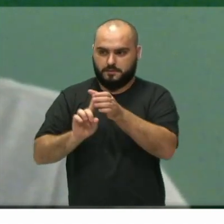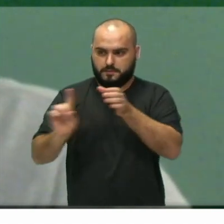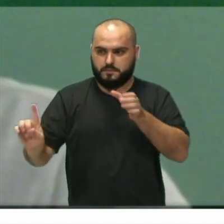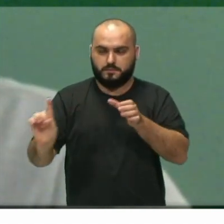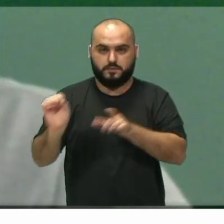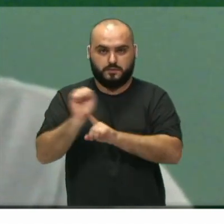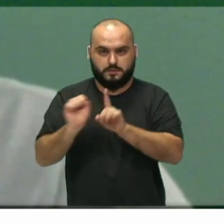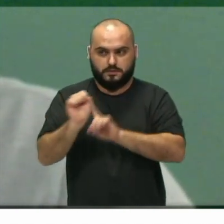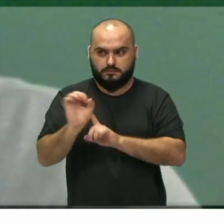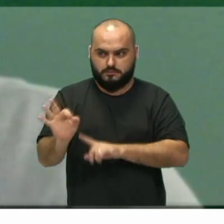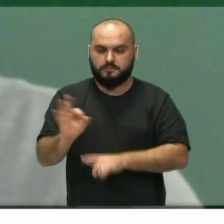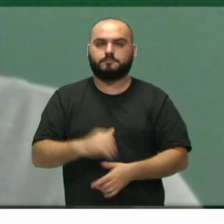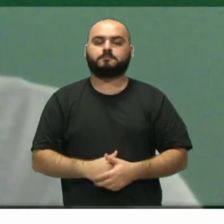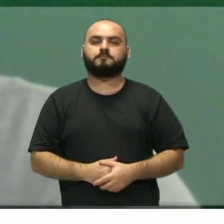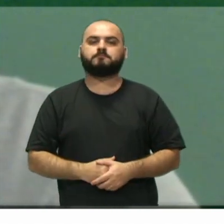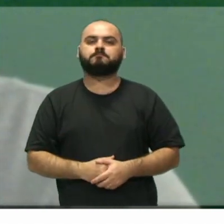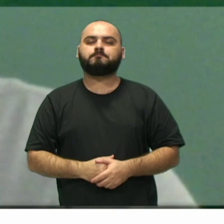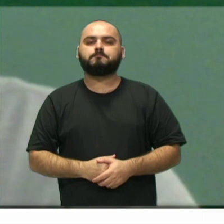está. Né?